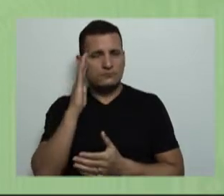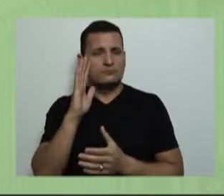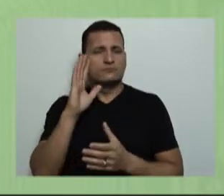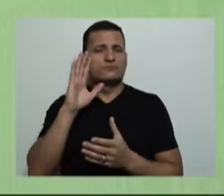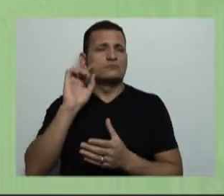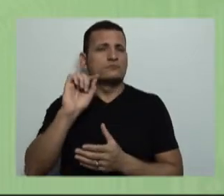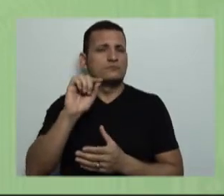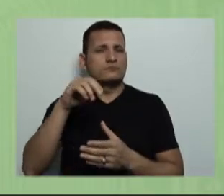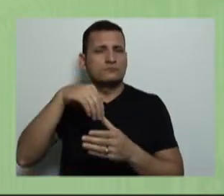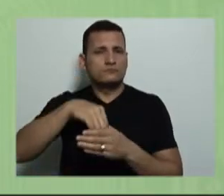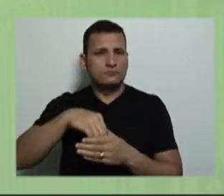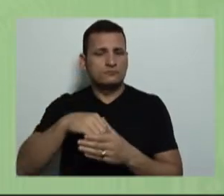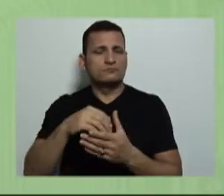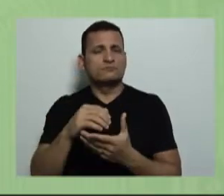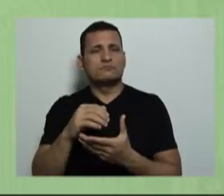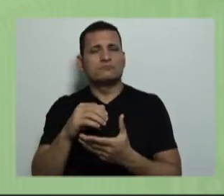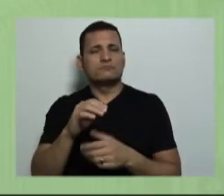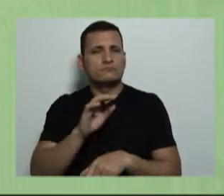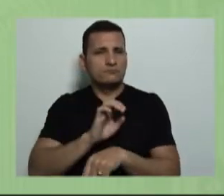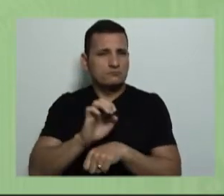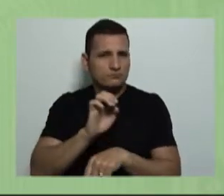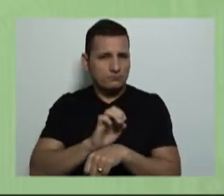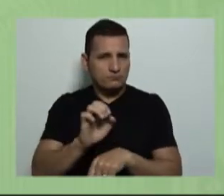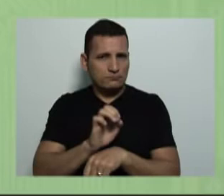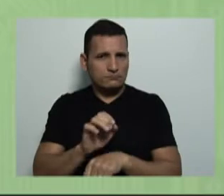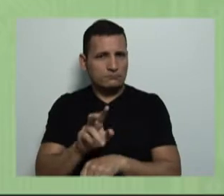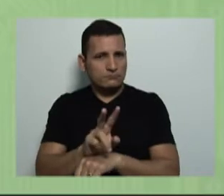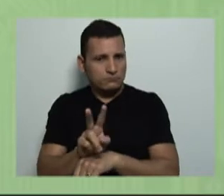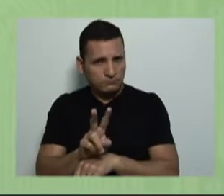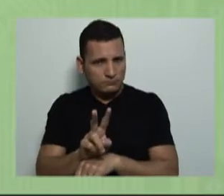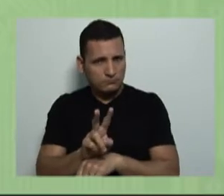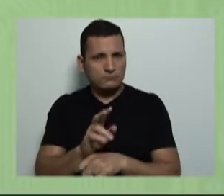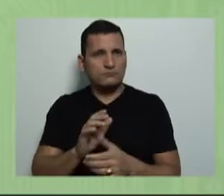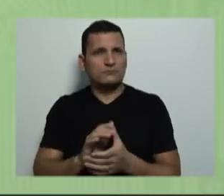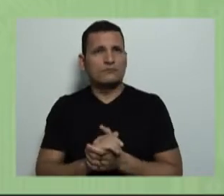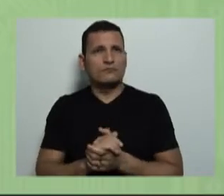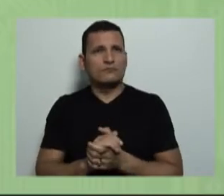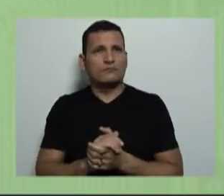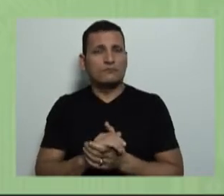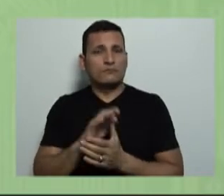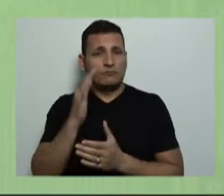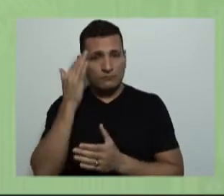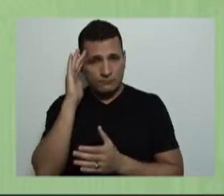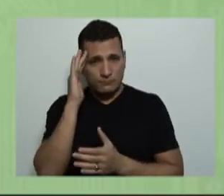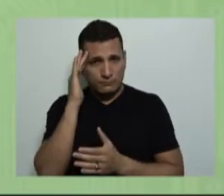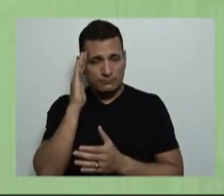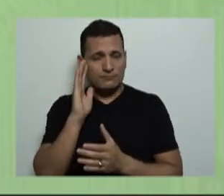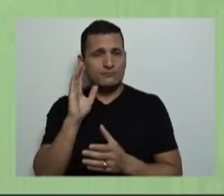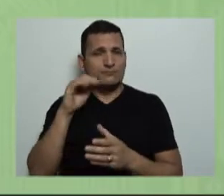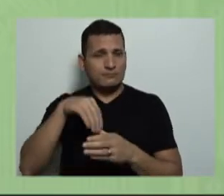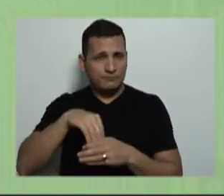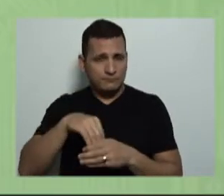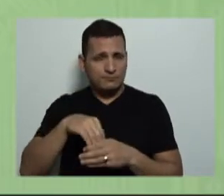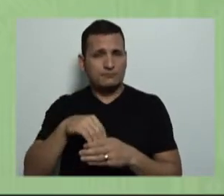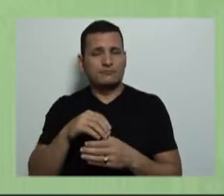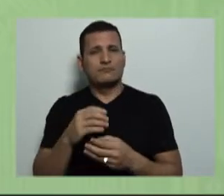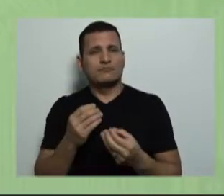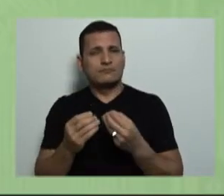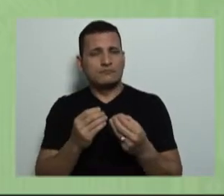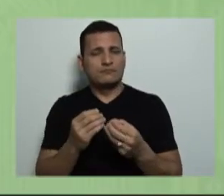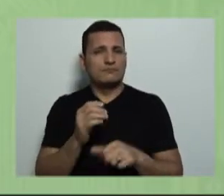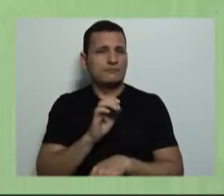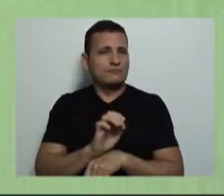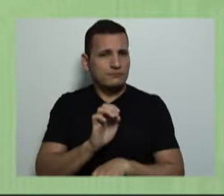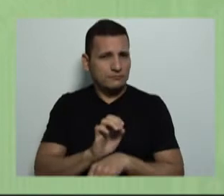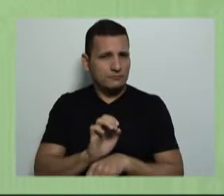atributos do estágio supervisionado e entender o procedimento de tramitação do